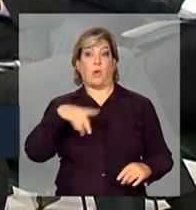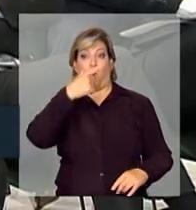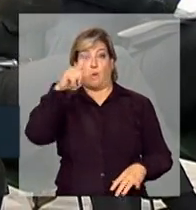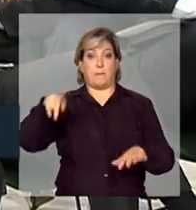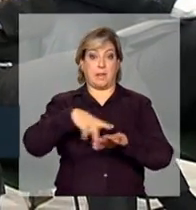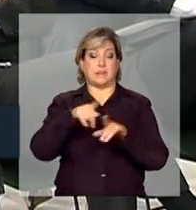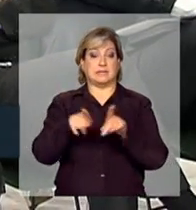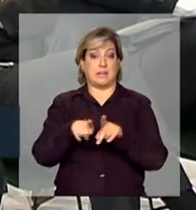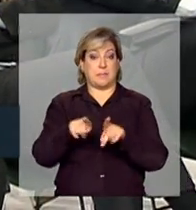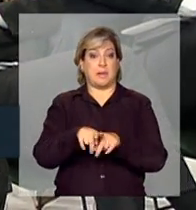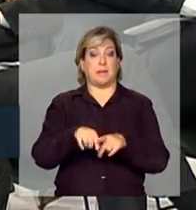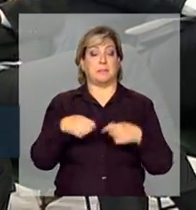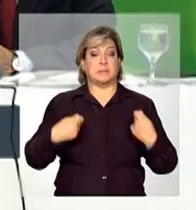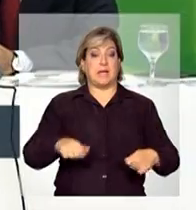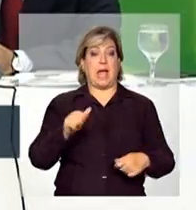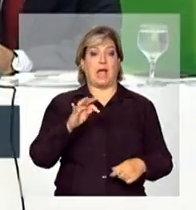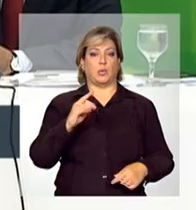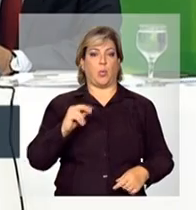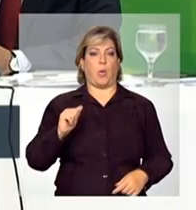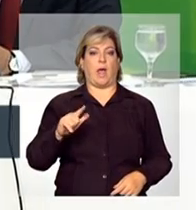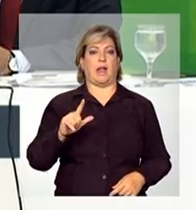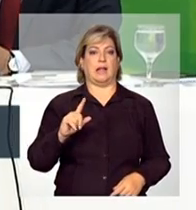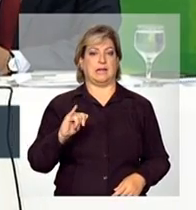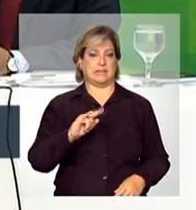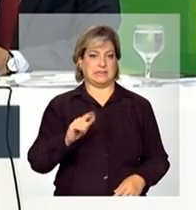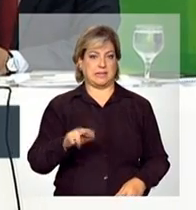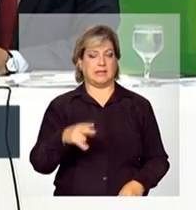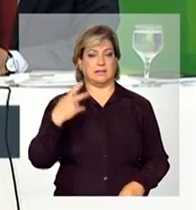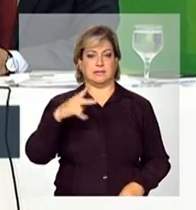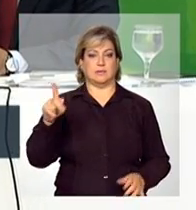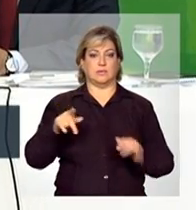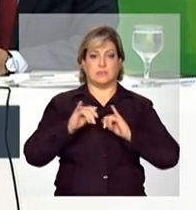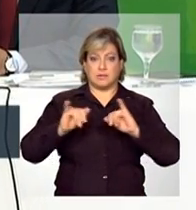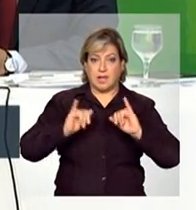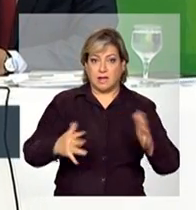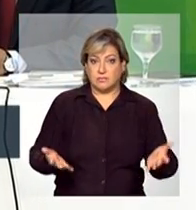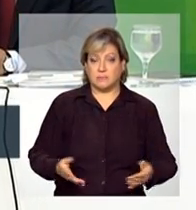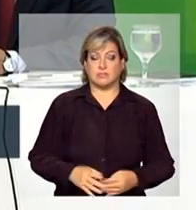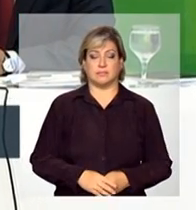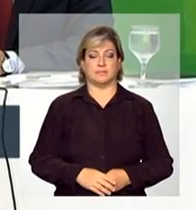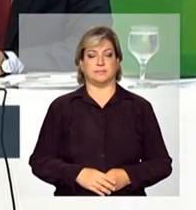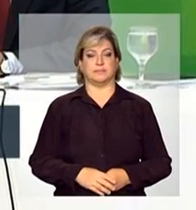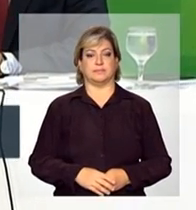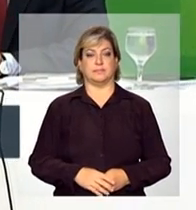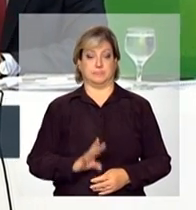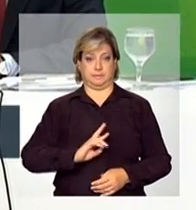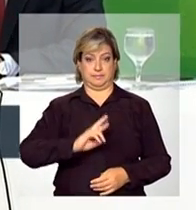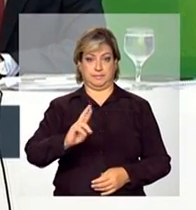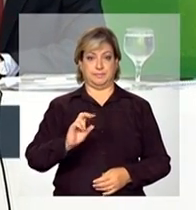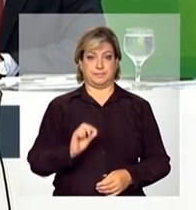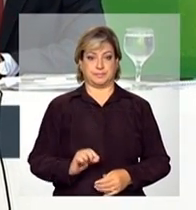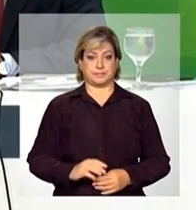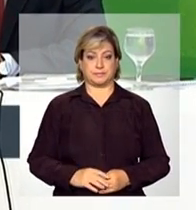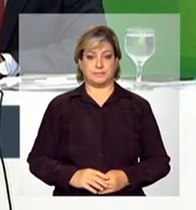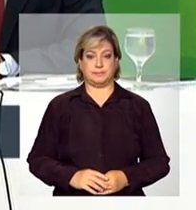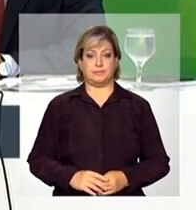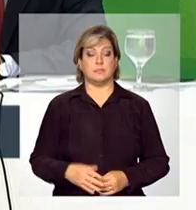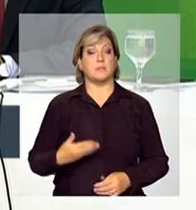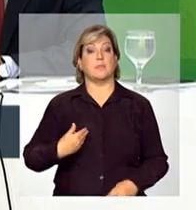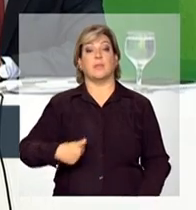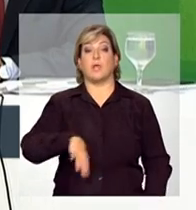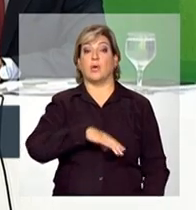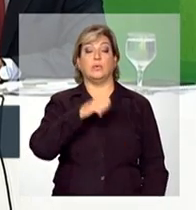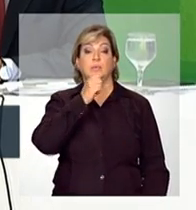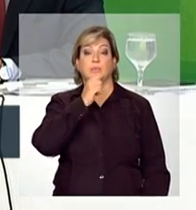os seus dados olha quer falar explicar Rafael é o seguinte nós não temos os